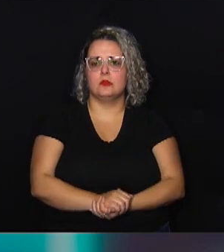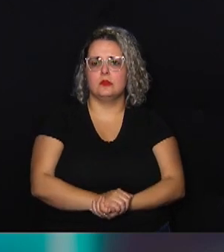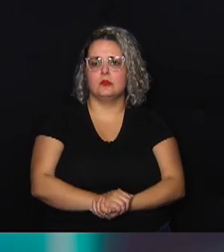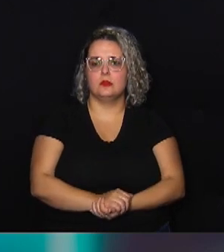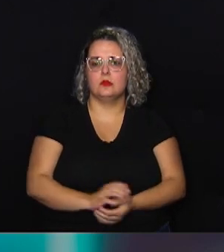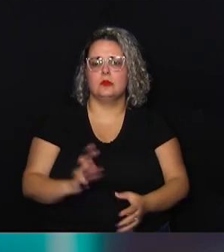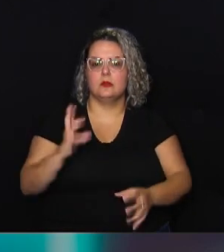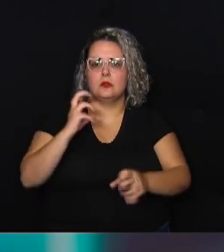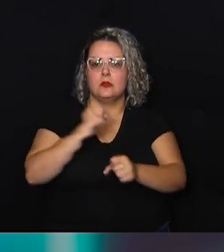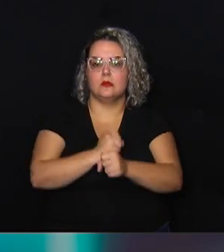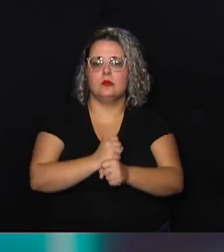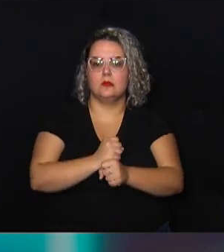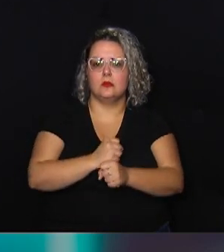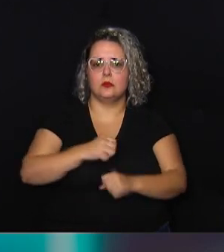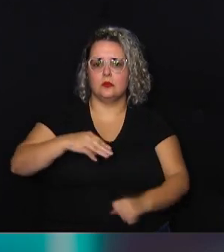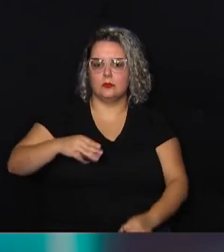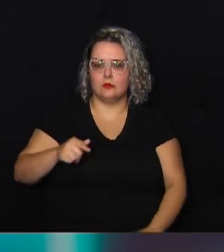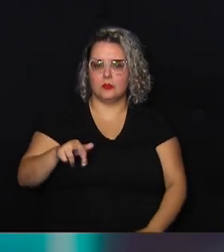nessa apresentação.